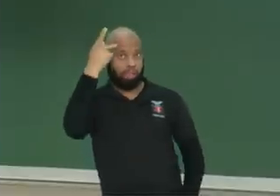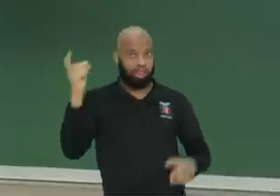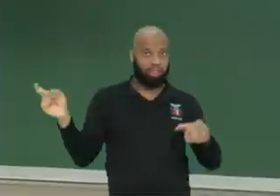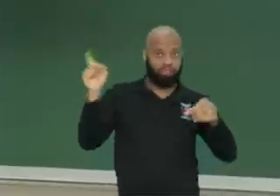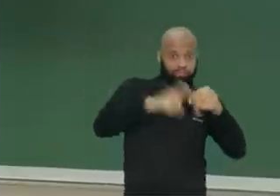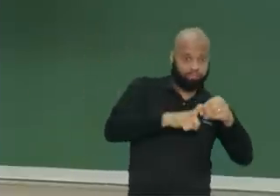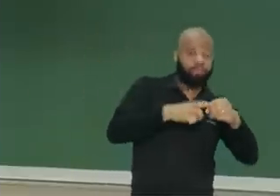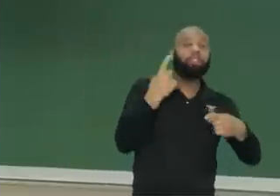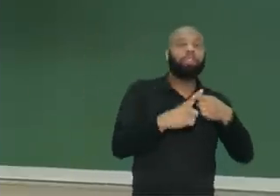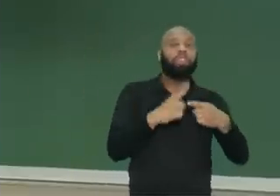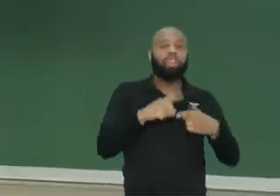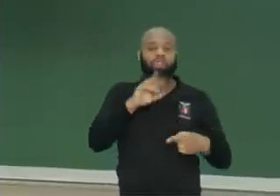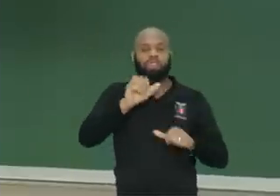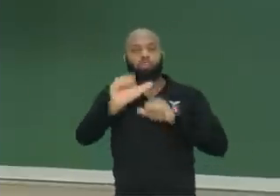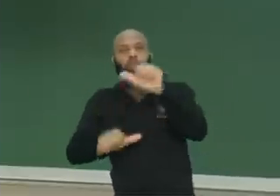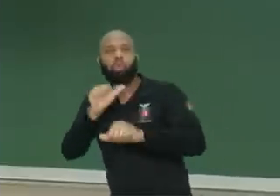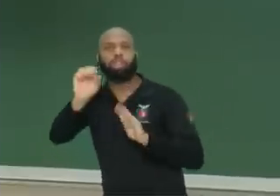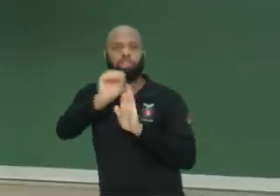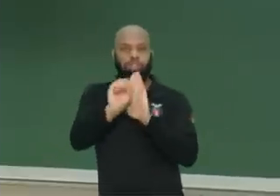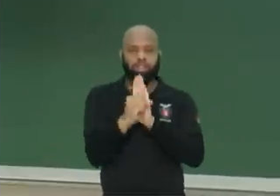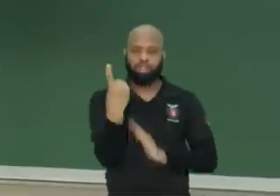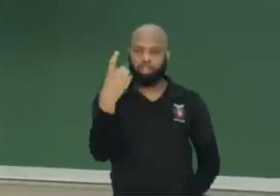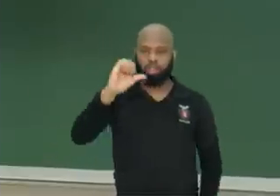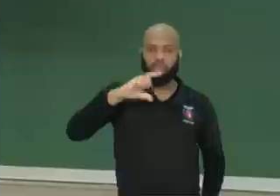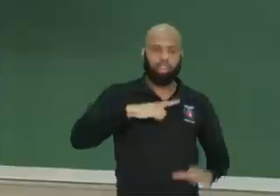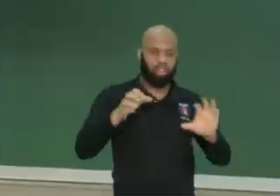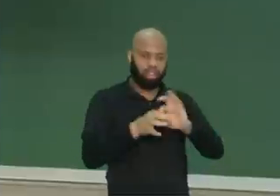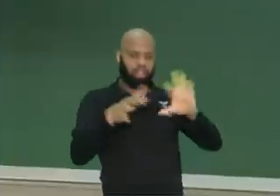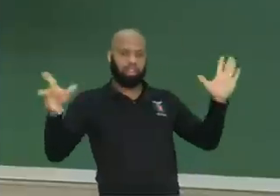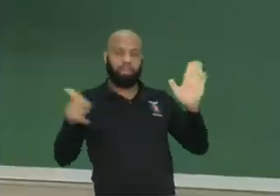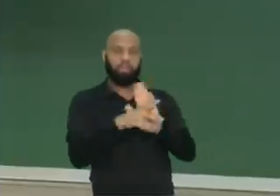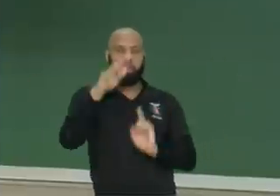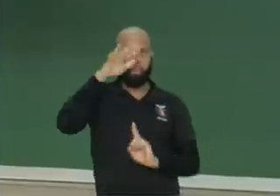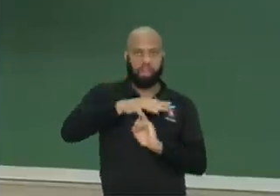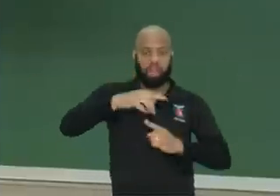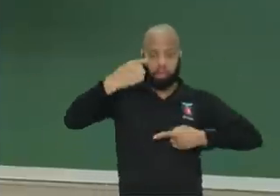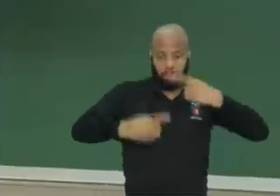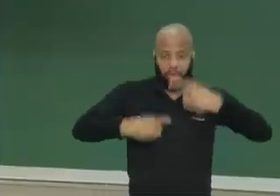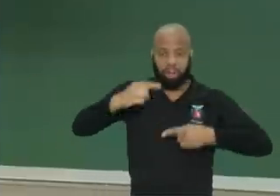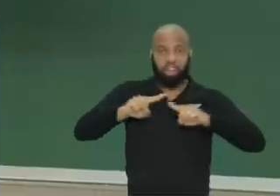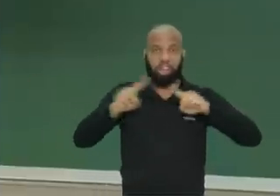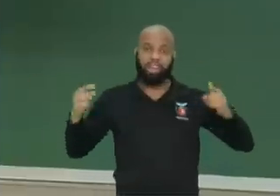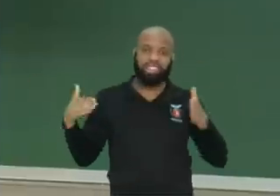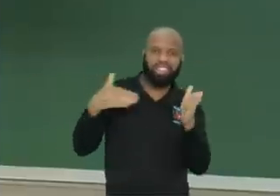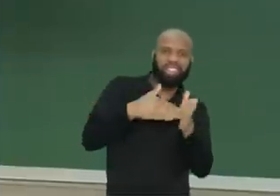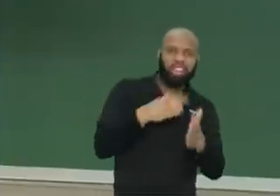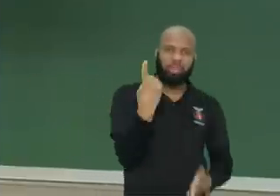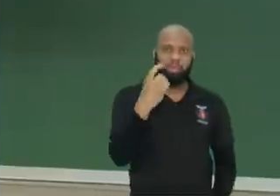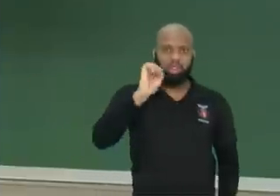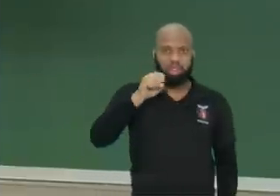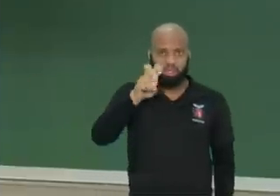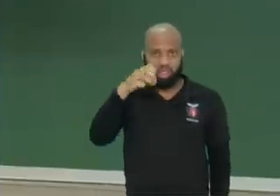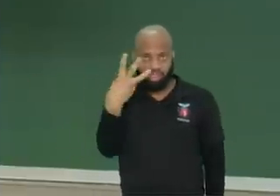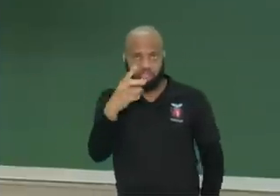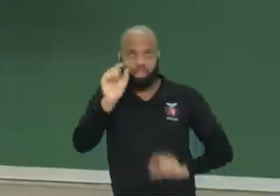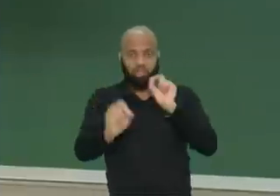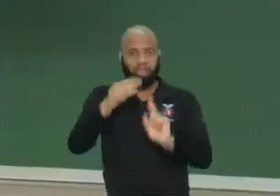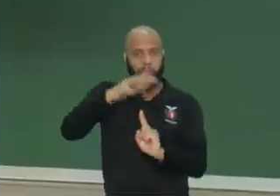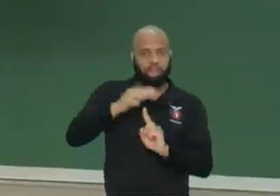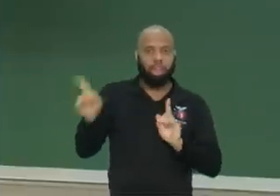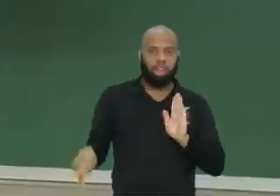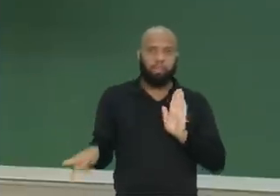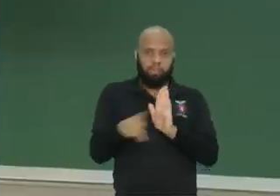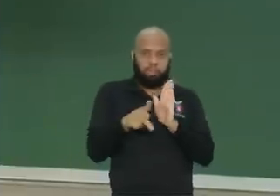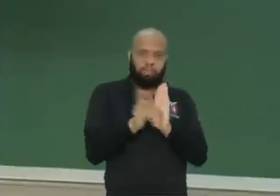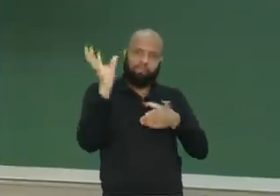vai se alterar no século XIX com a emancipação política do Paraná, mas até 1853 o Paraná ele é uma comarca